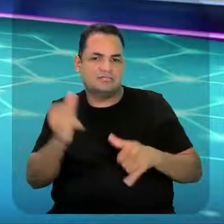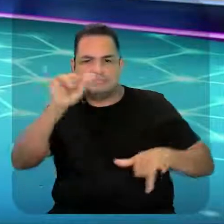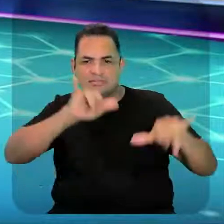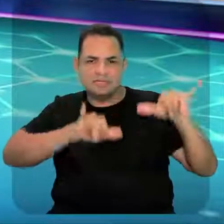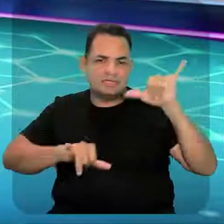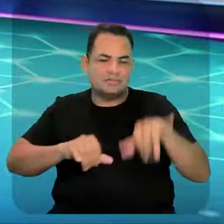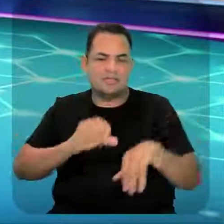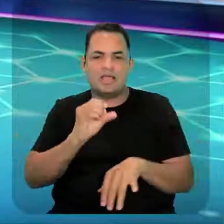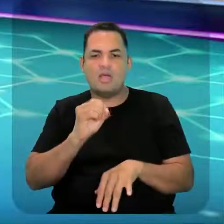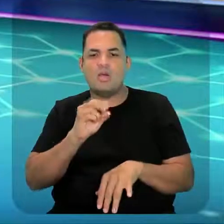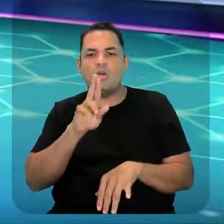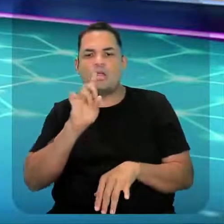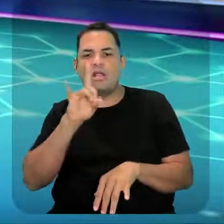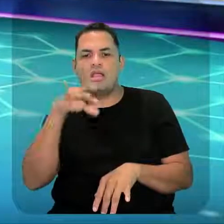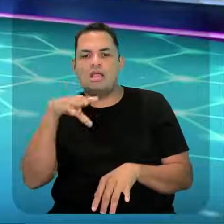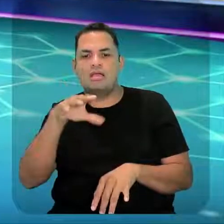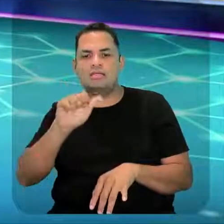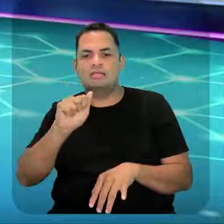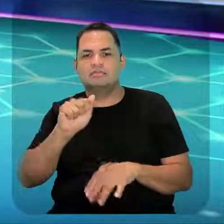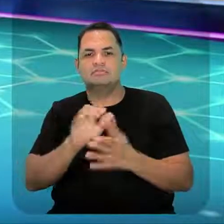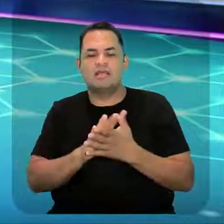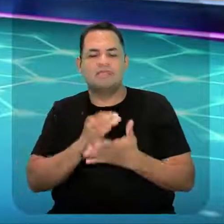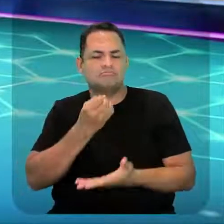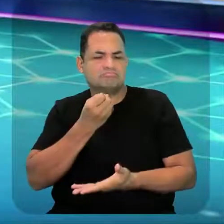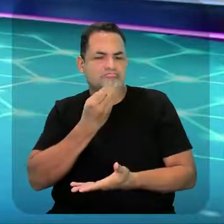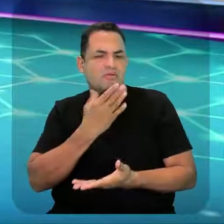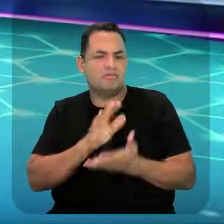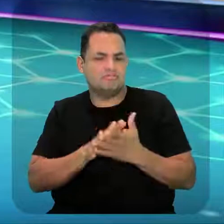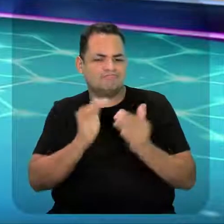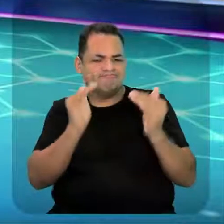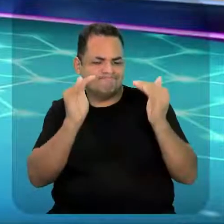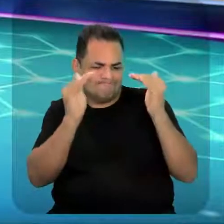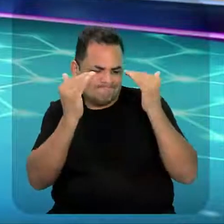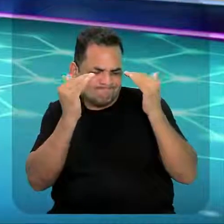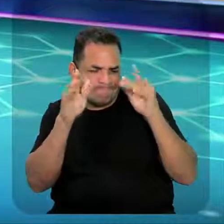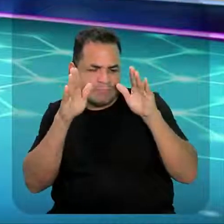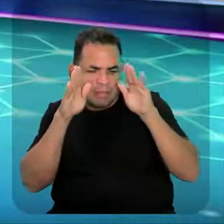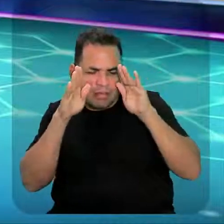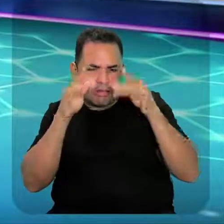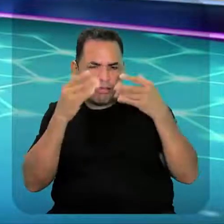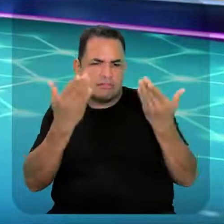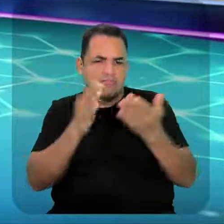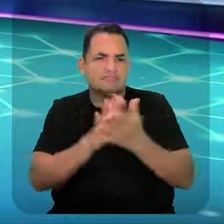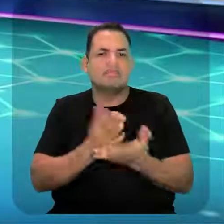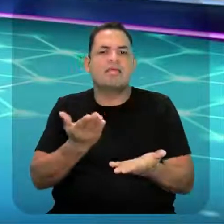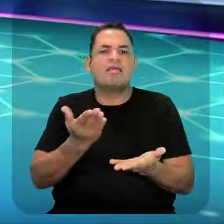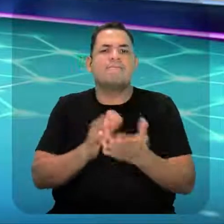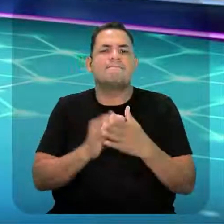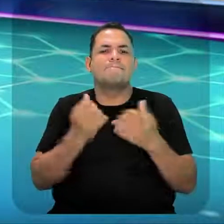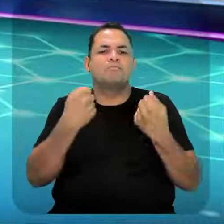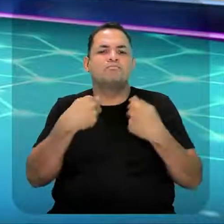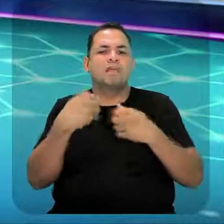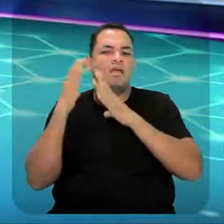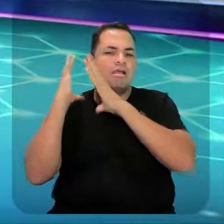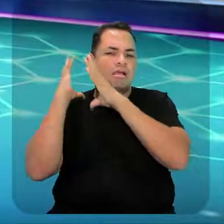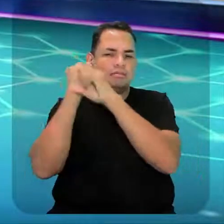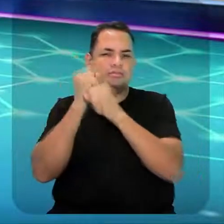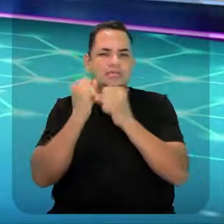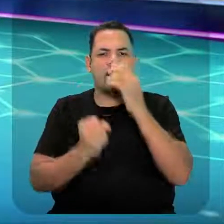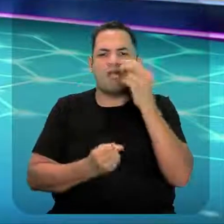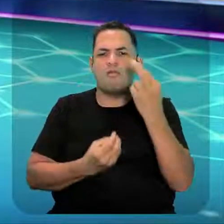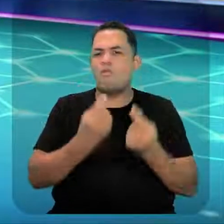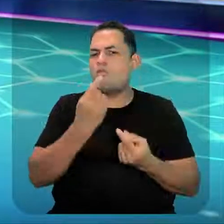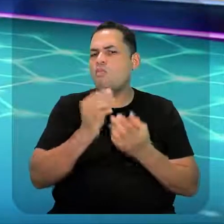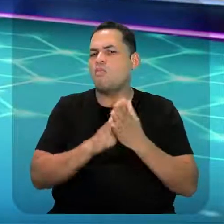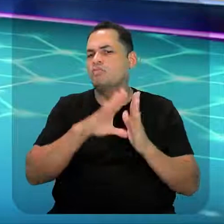Química Orgânica. Então é muito bom vocês prestarem atenção. Quem puder estar revisando alguns conceitos que a gente já